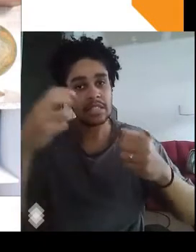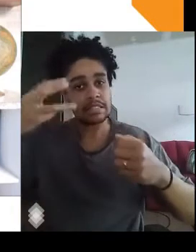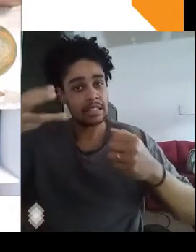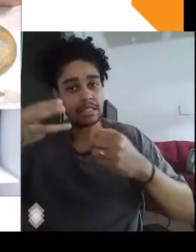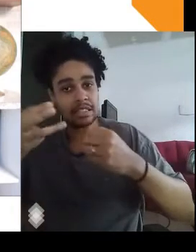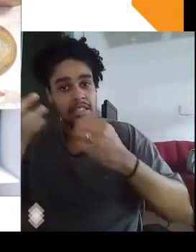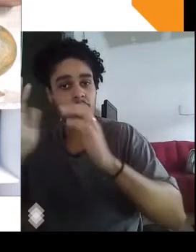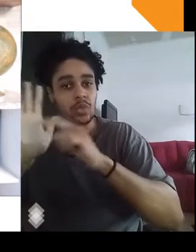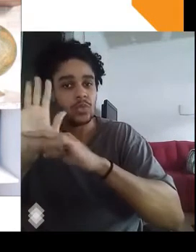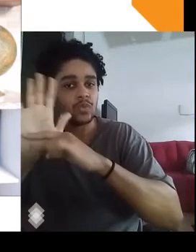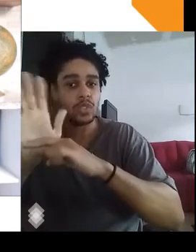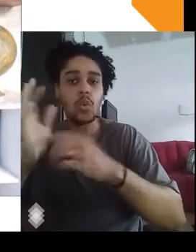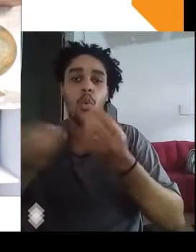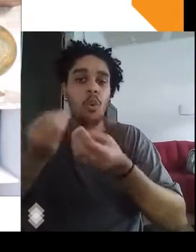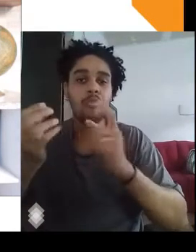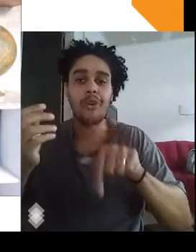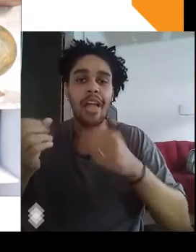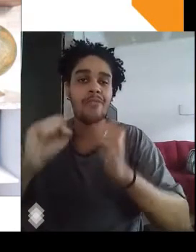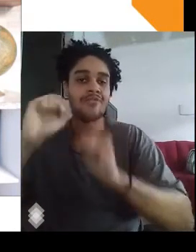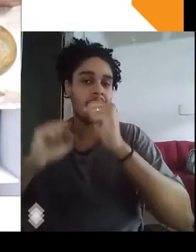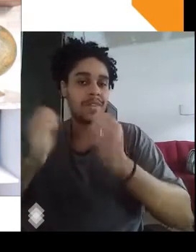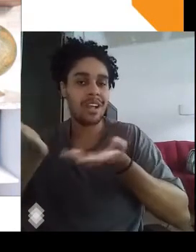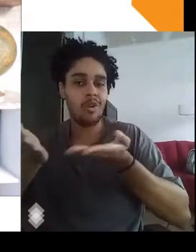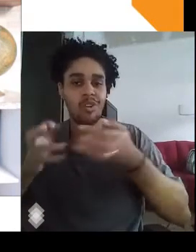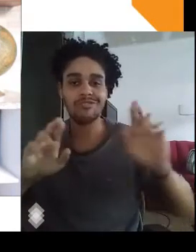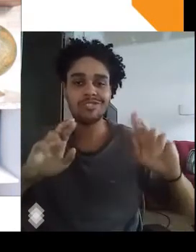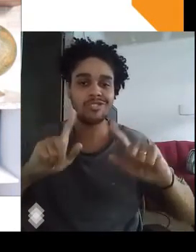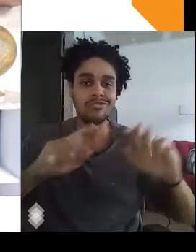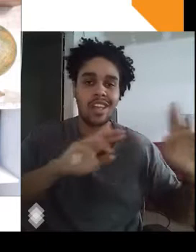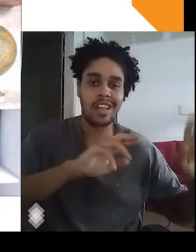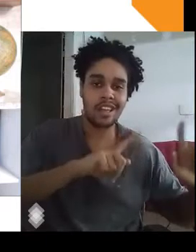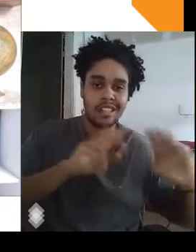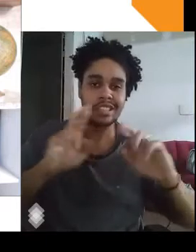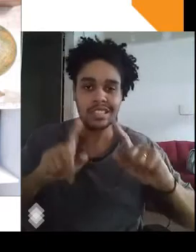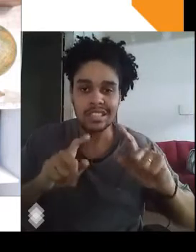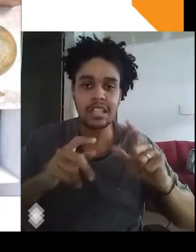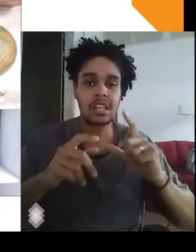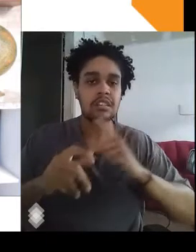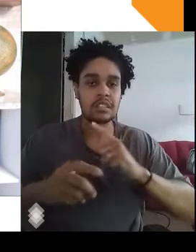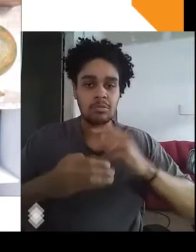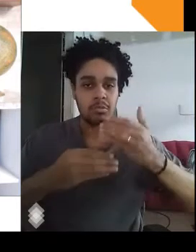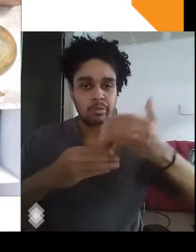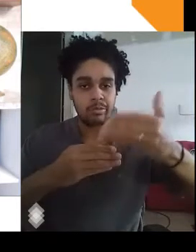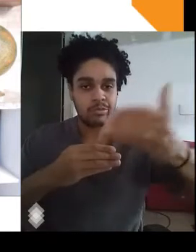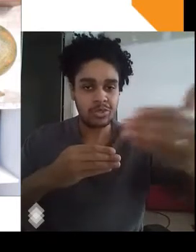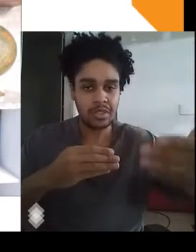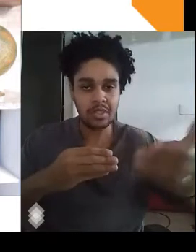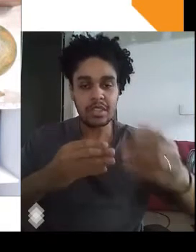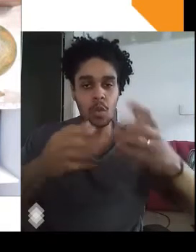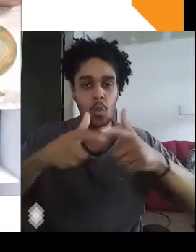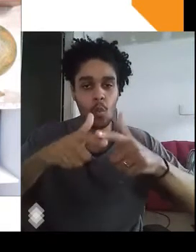modelo fordista e como que é uma fábrica atualmente. Né? Muito diferente. Vejam que houve um